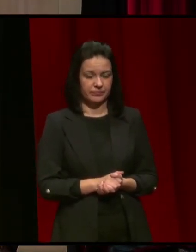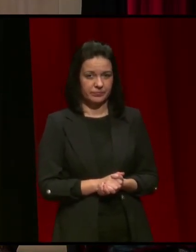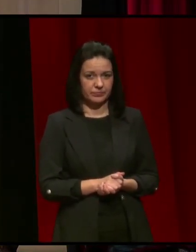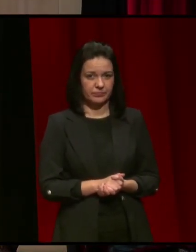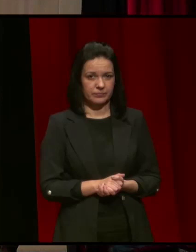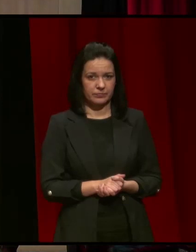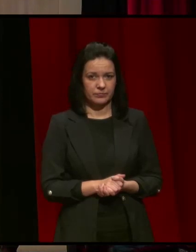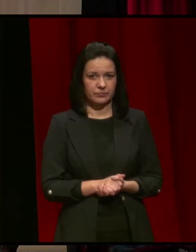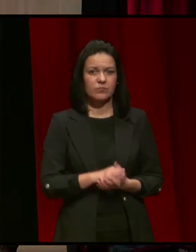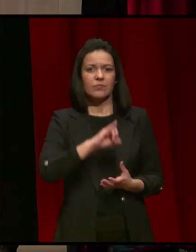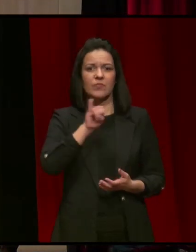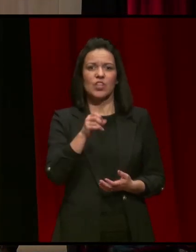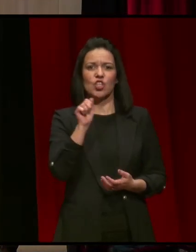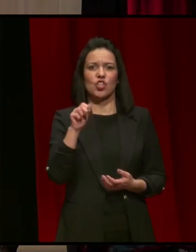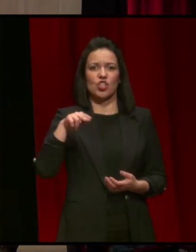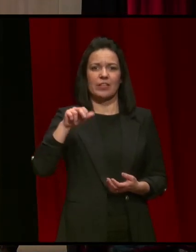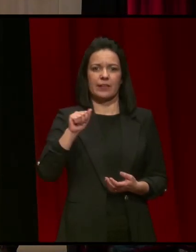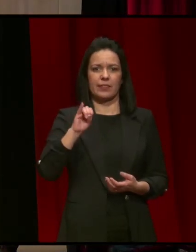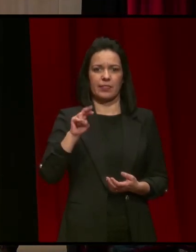Quem é que perguntou? A Janaína?